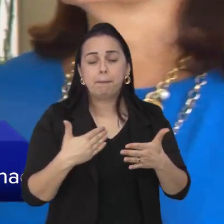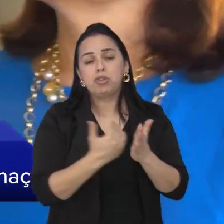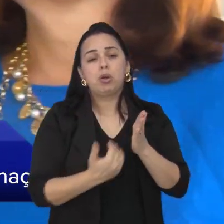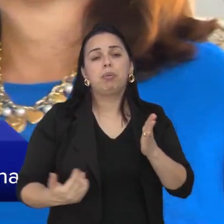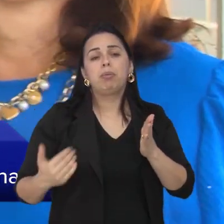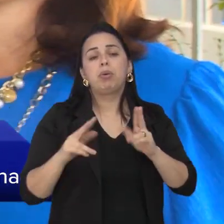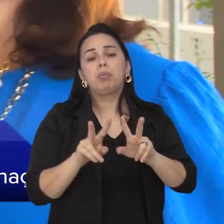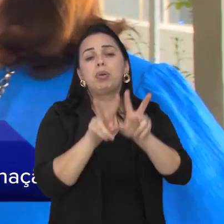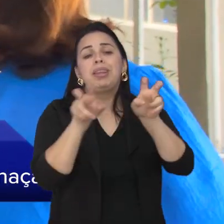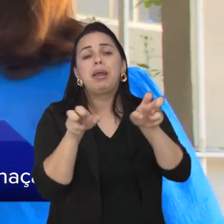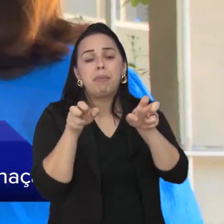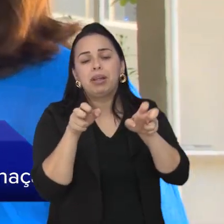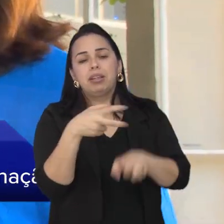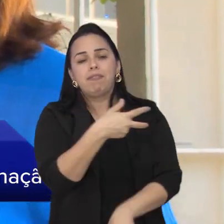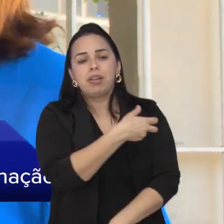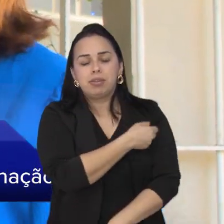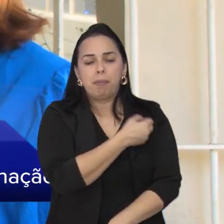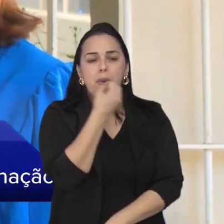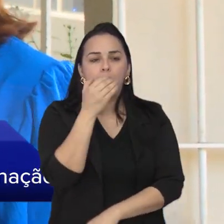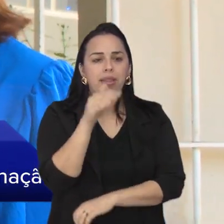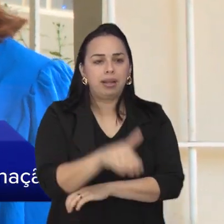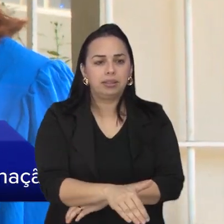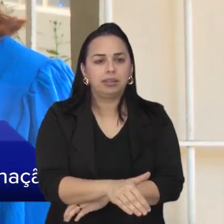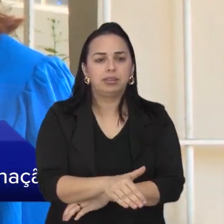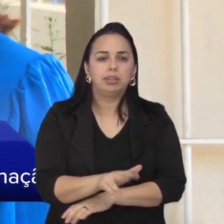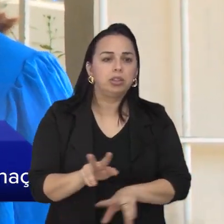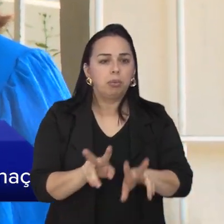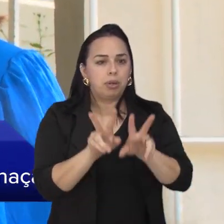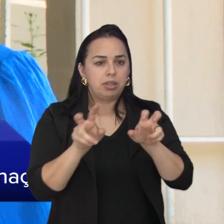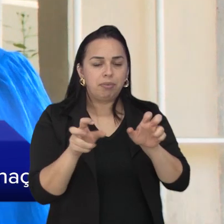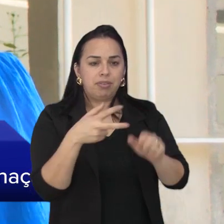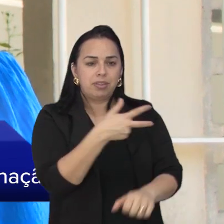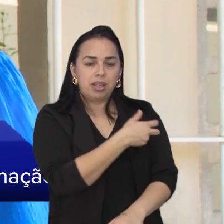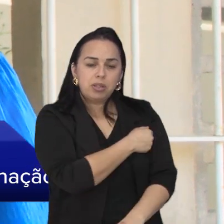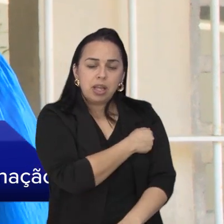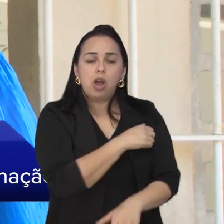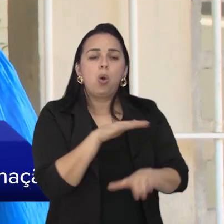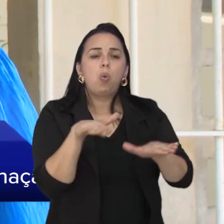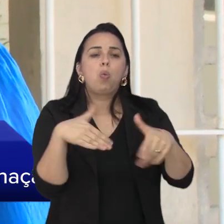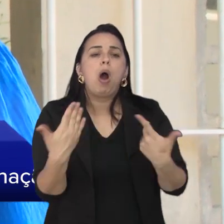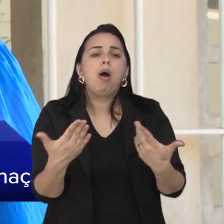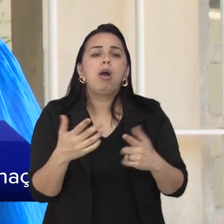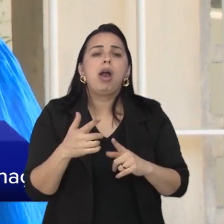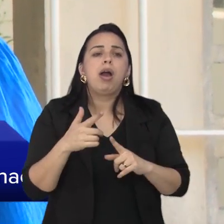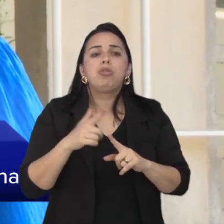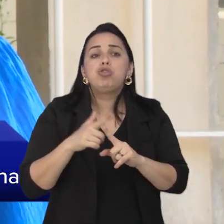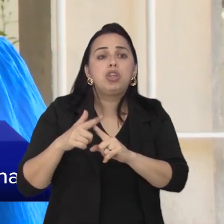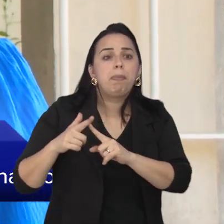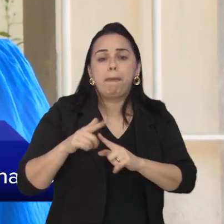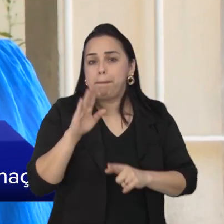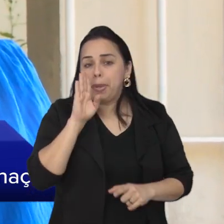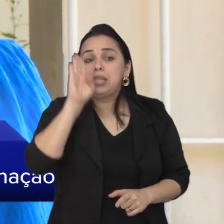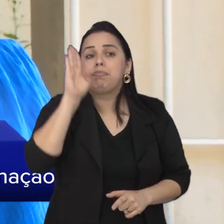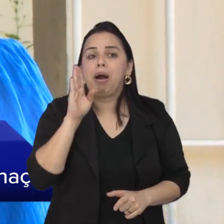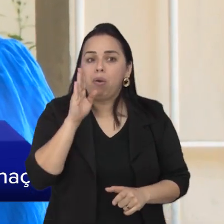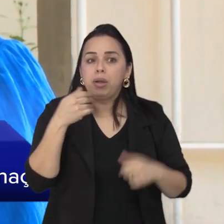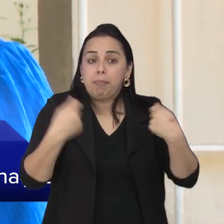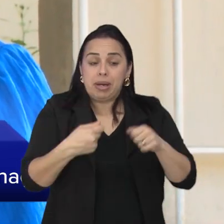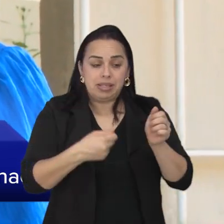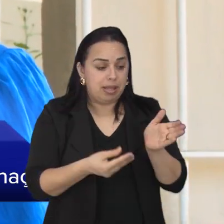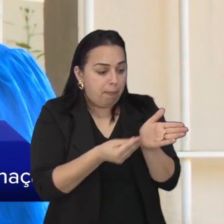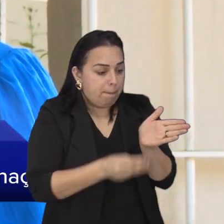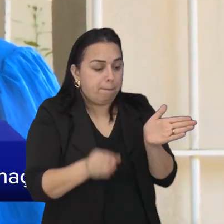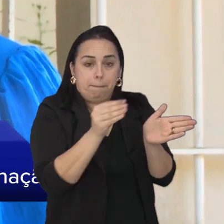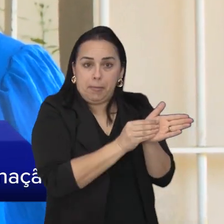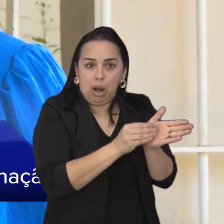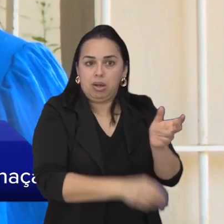para a gente sobre essa questão das vacinas. Cristina, boa tarde. Sobre as vacinas em si, né? Quais são as principais vacinas que o cidadão tem que ter na